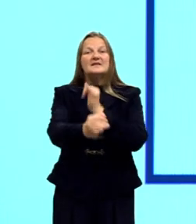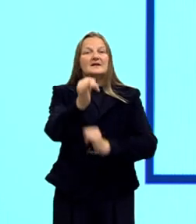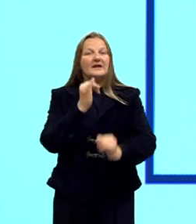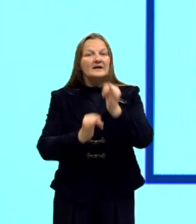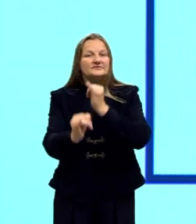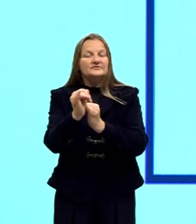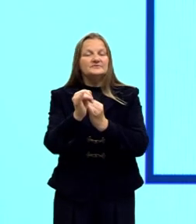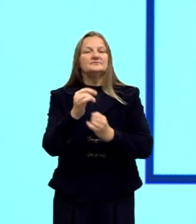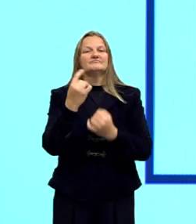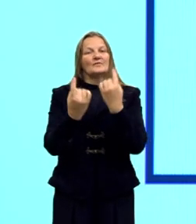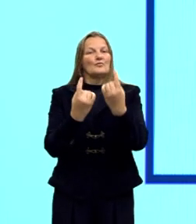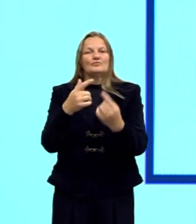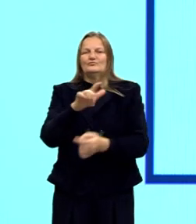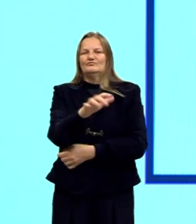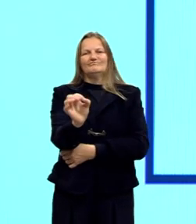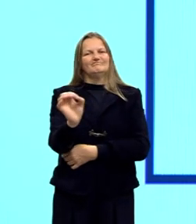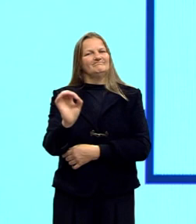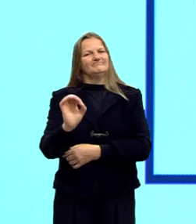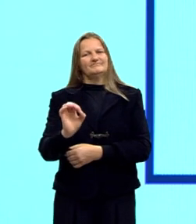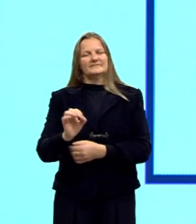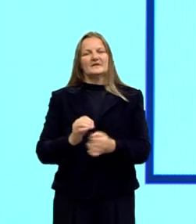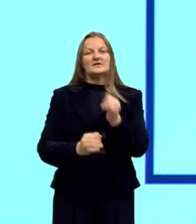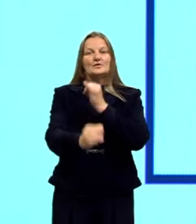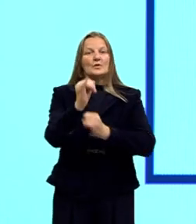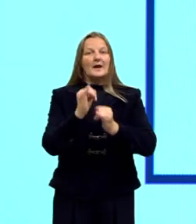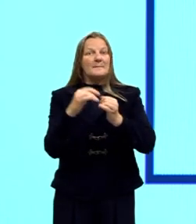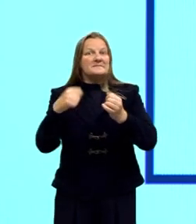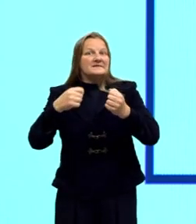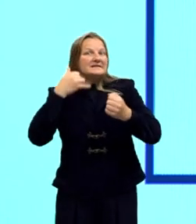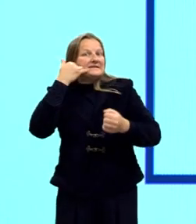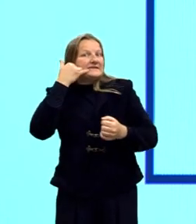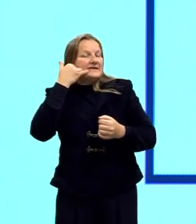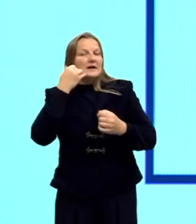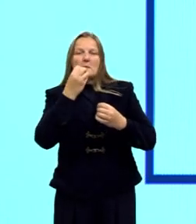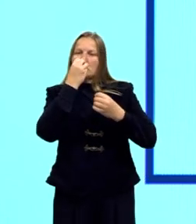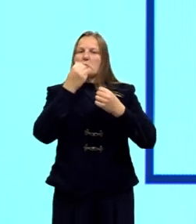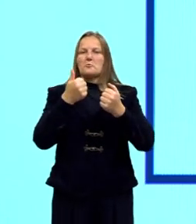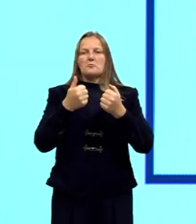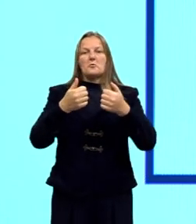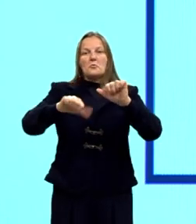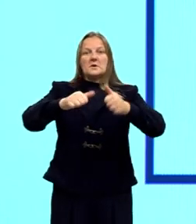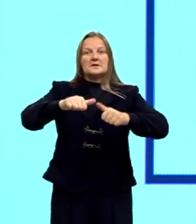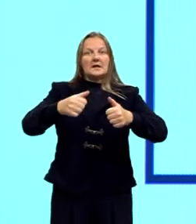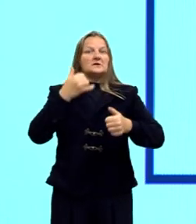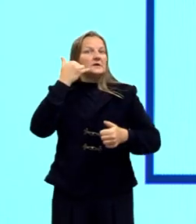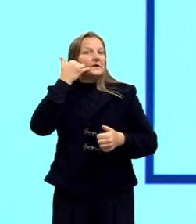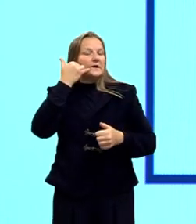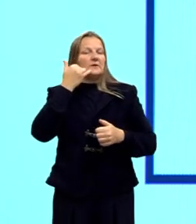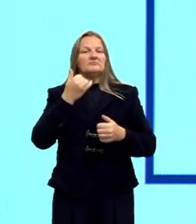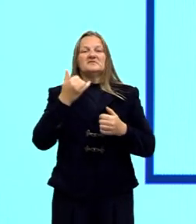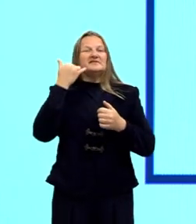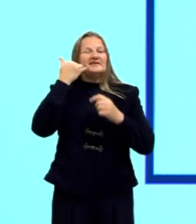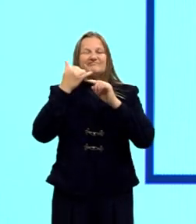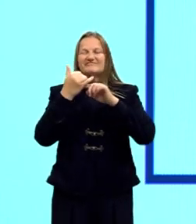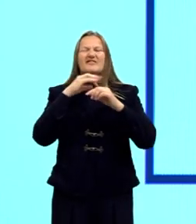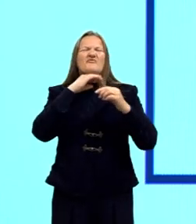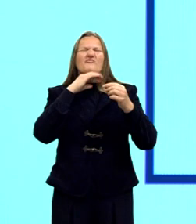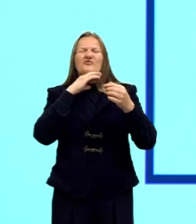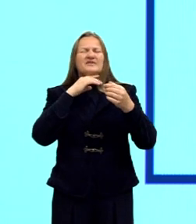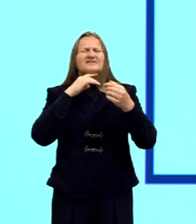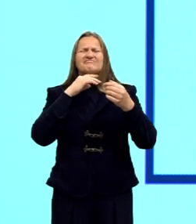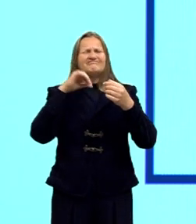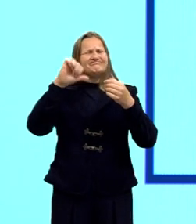hoje em dia para tu ter a internet que tem que ter um celular da de boa qualidade né daqui a pouquinho tu não tem esse celular de boa